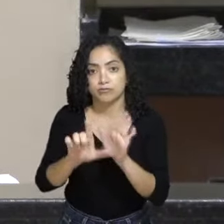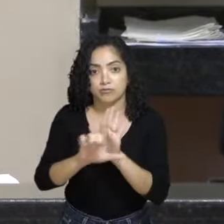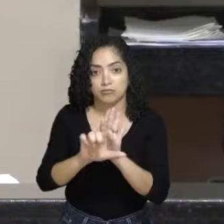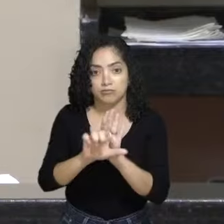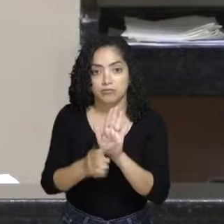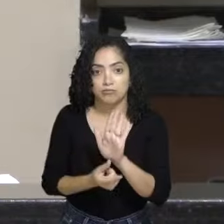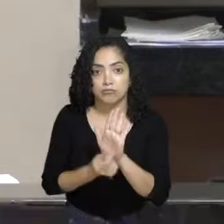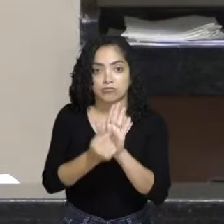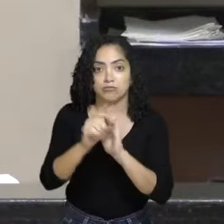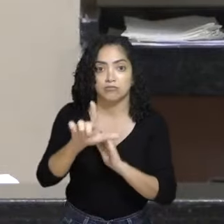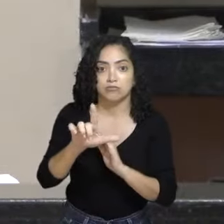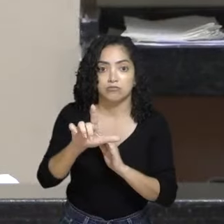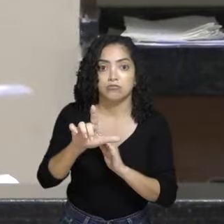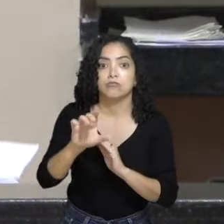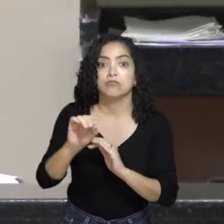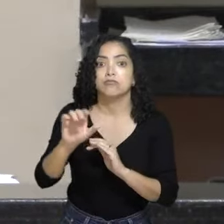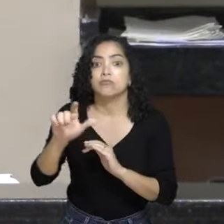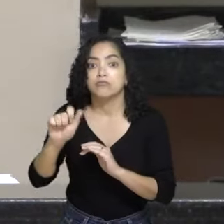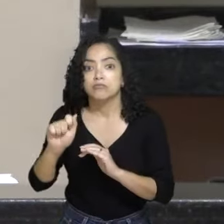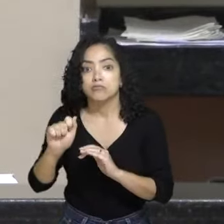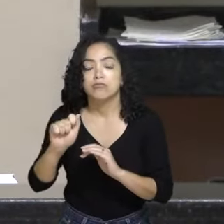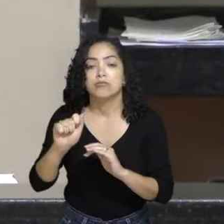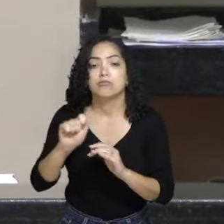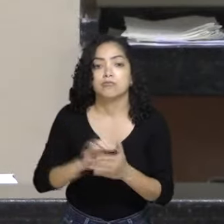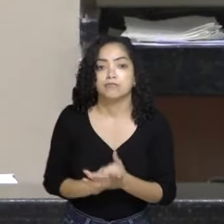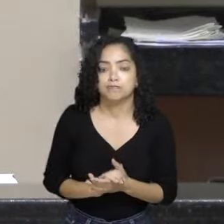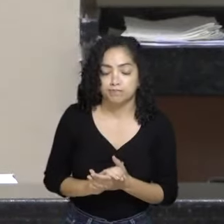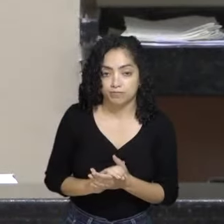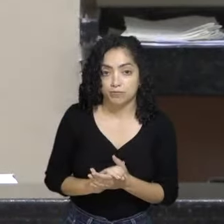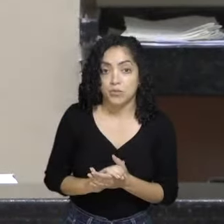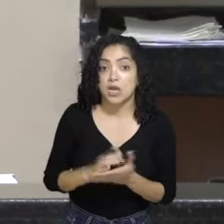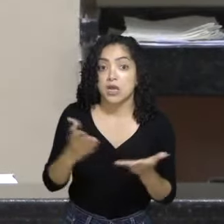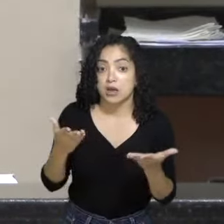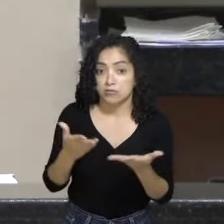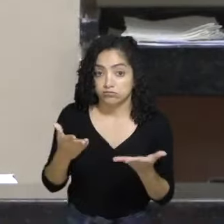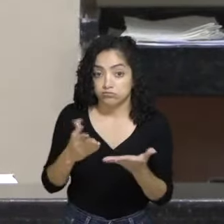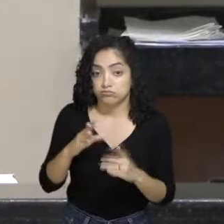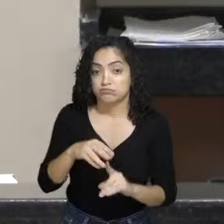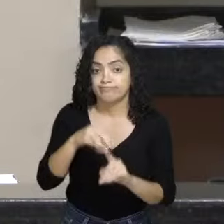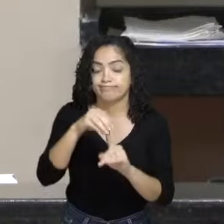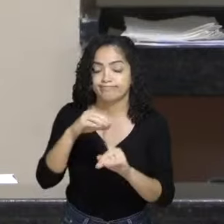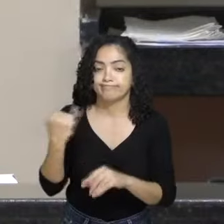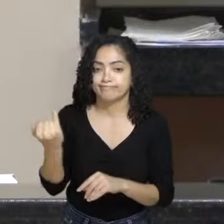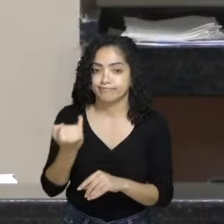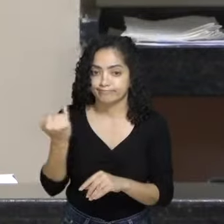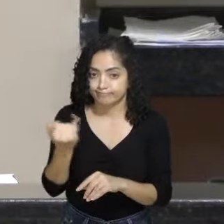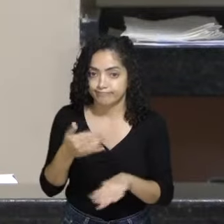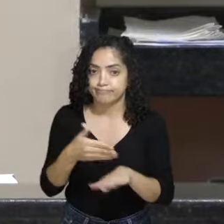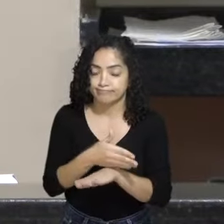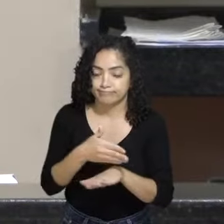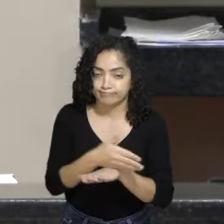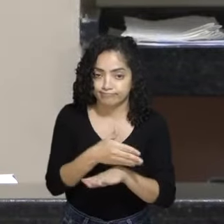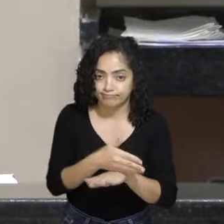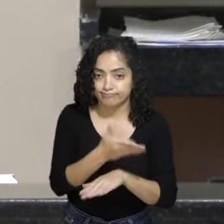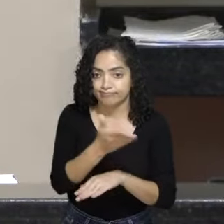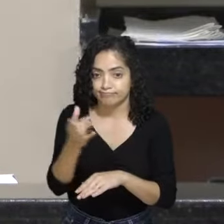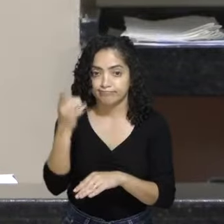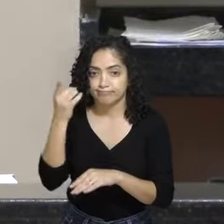Orçamentária Anual, bem como o Plano Plurianual. Aqui devemos destacar a importância da participação dos deputados